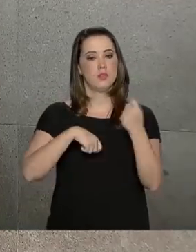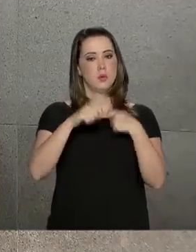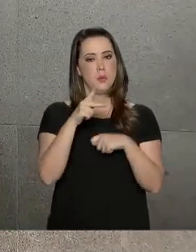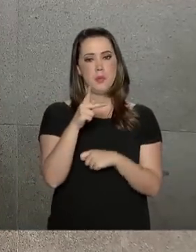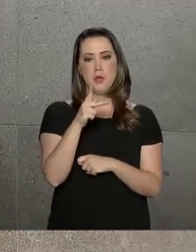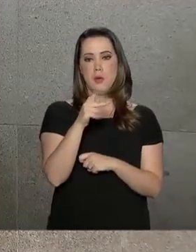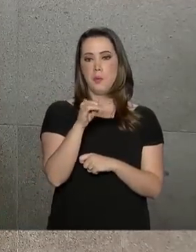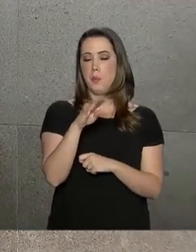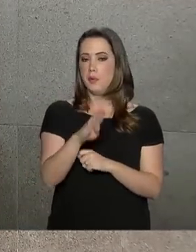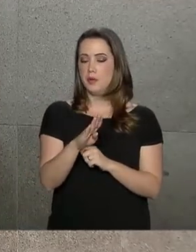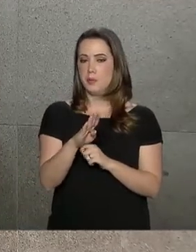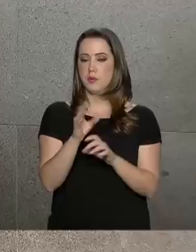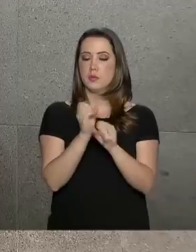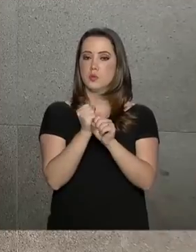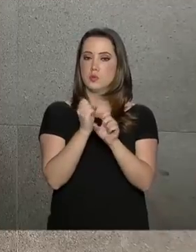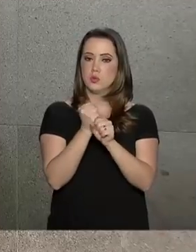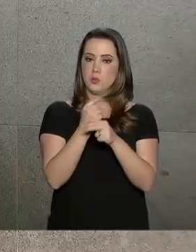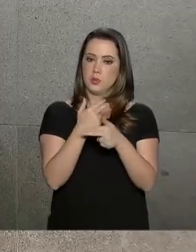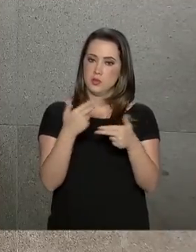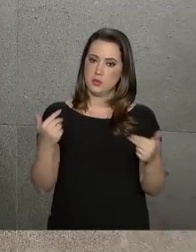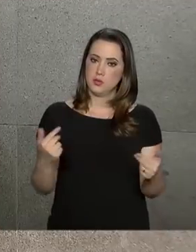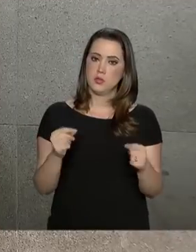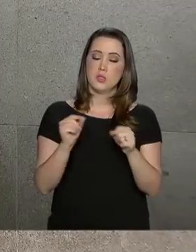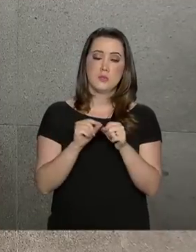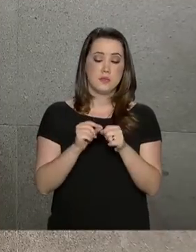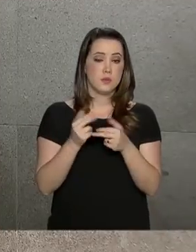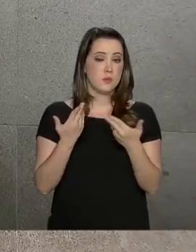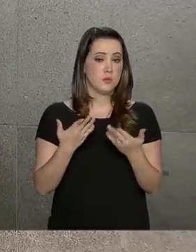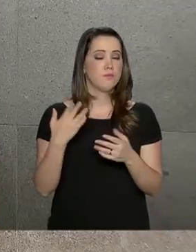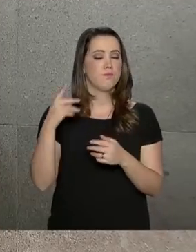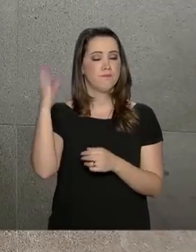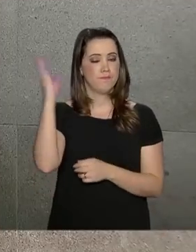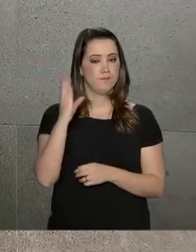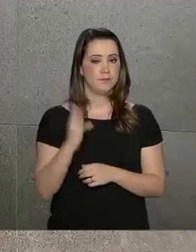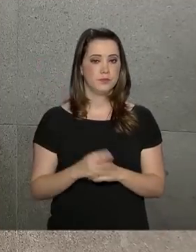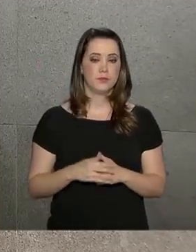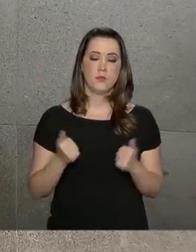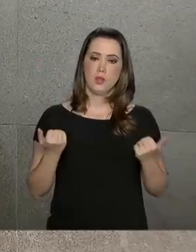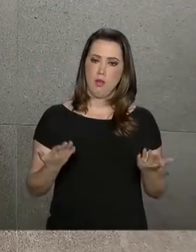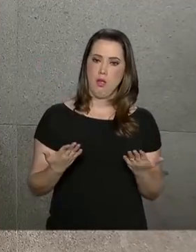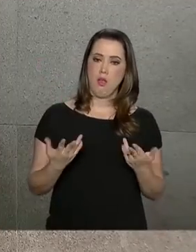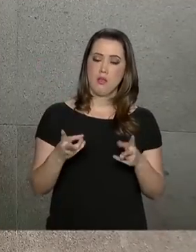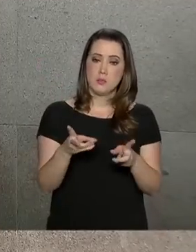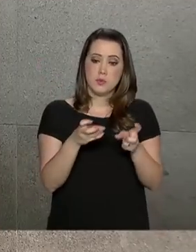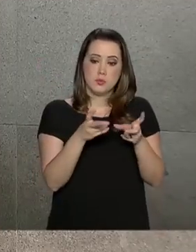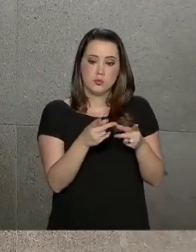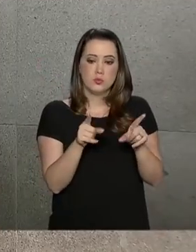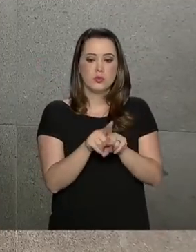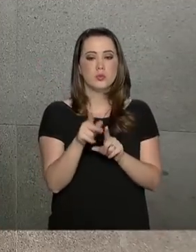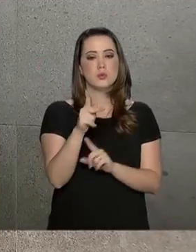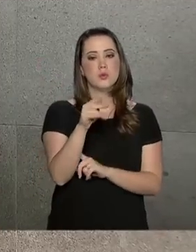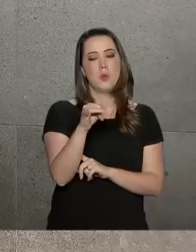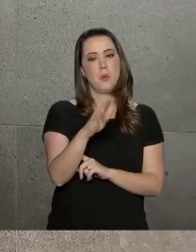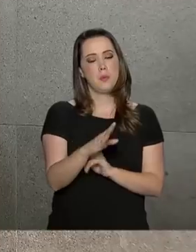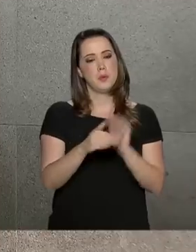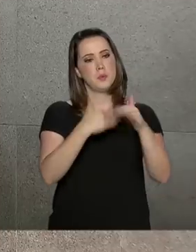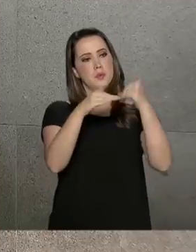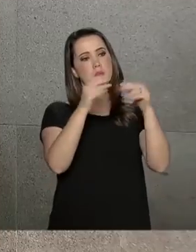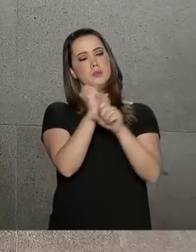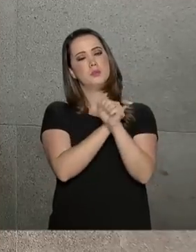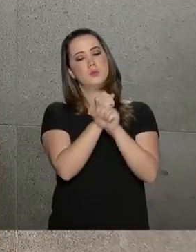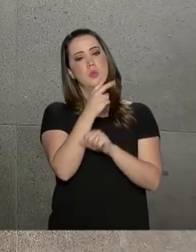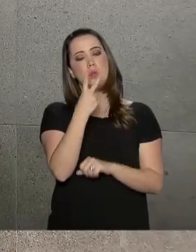Produto Interno Bruto, que é a soma dos bens e serviços produzidos no país. A previsão é que o PIB cresça este